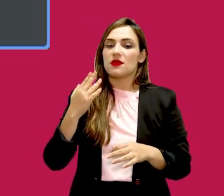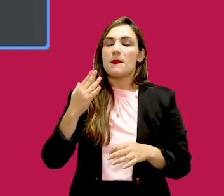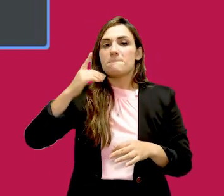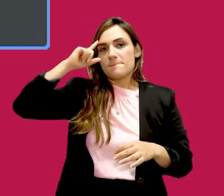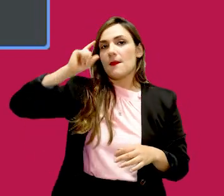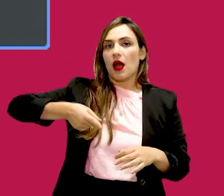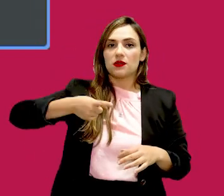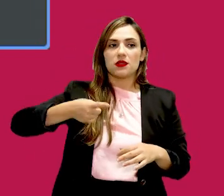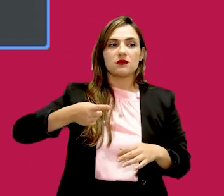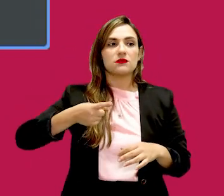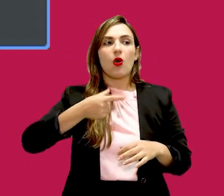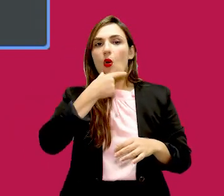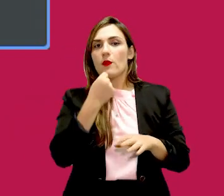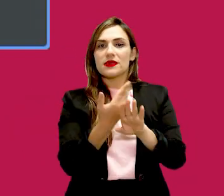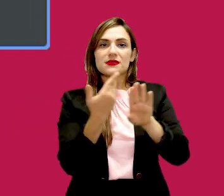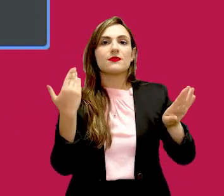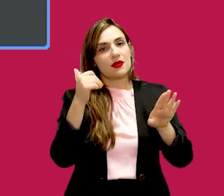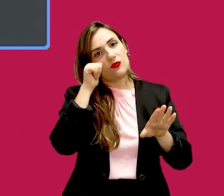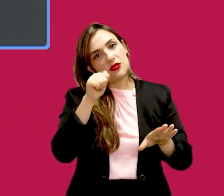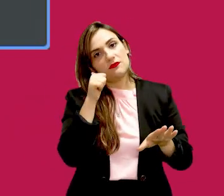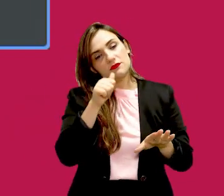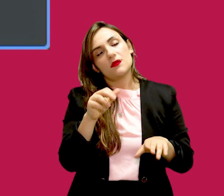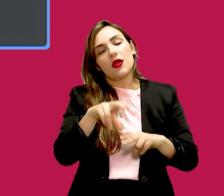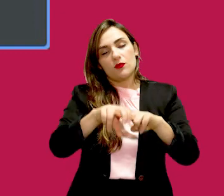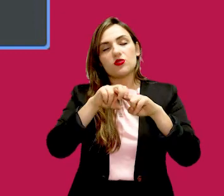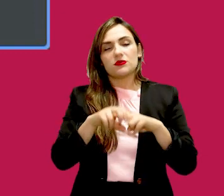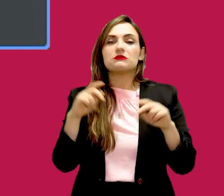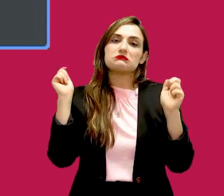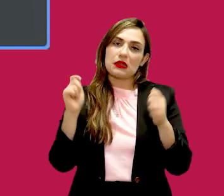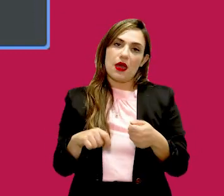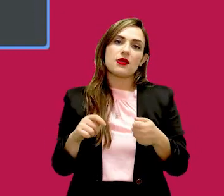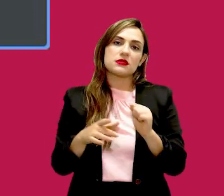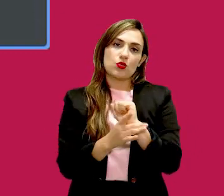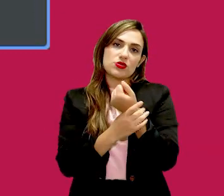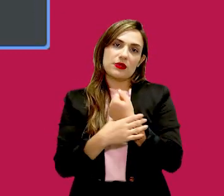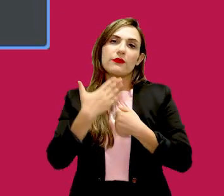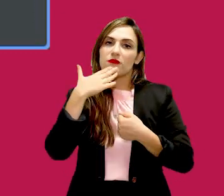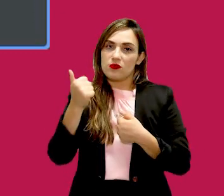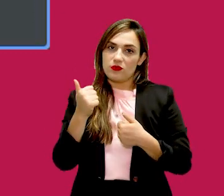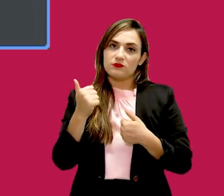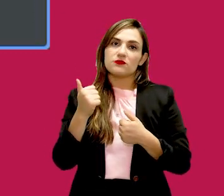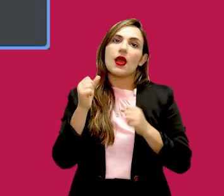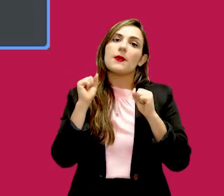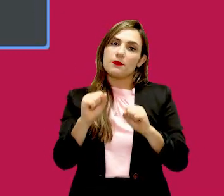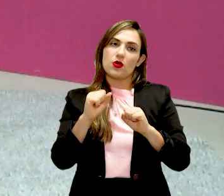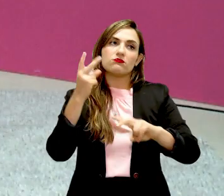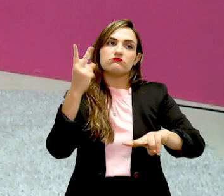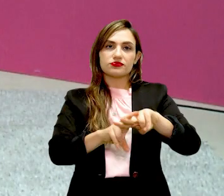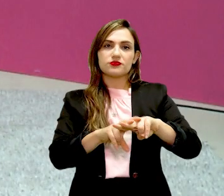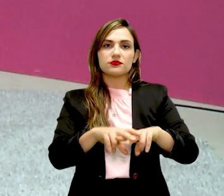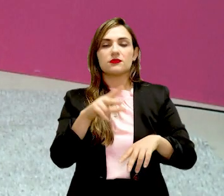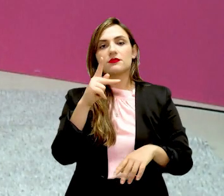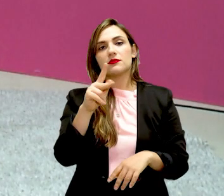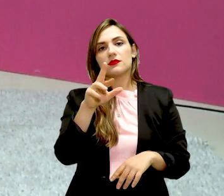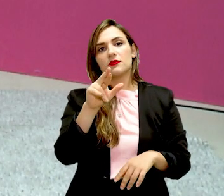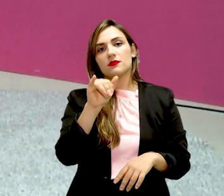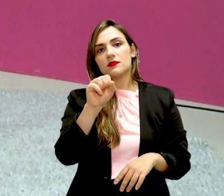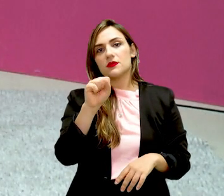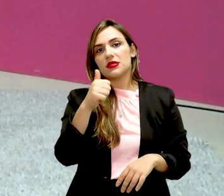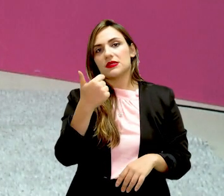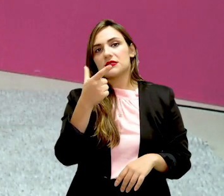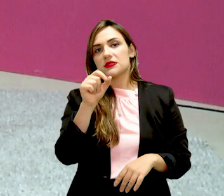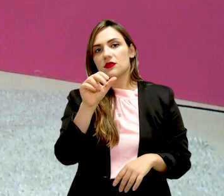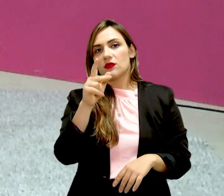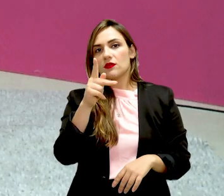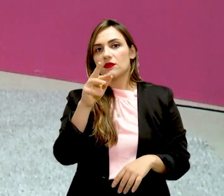o descumprimento da medida protetiva aí pode ensejar de forma mais enfática até a decretação da prisão preventiva, que